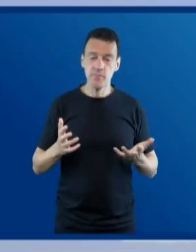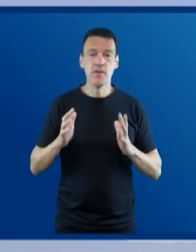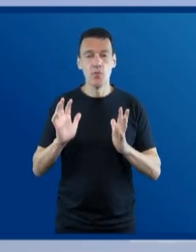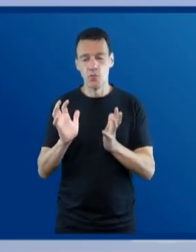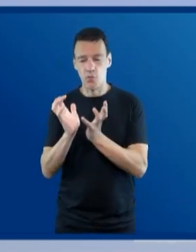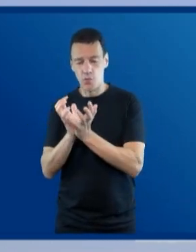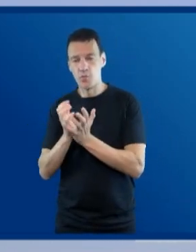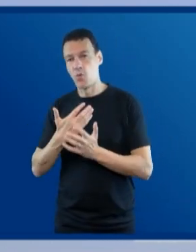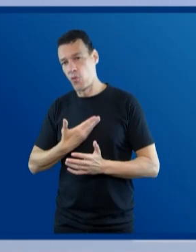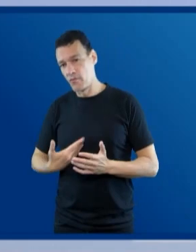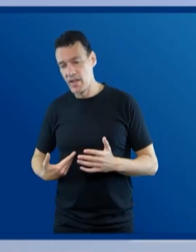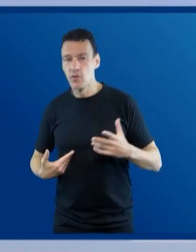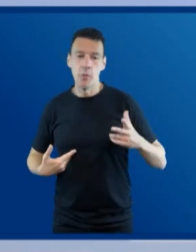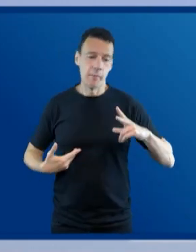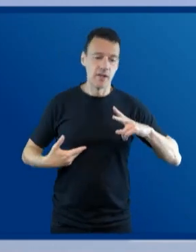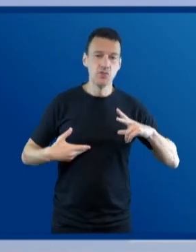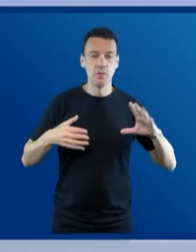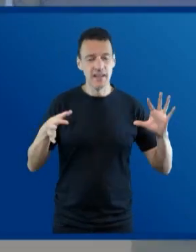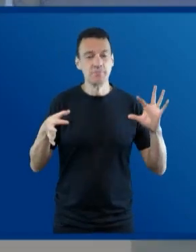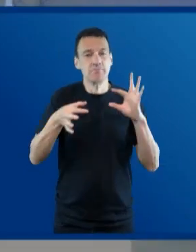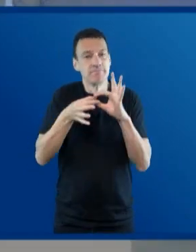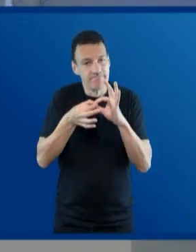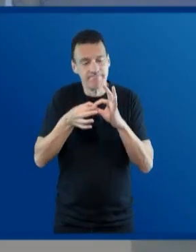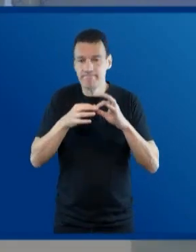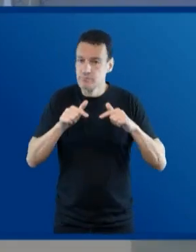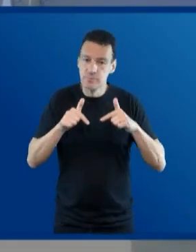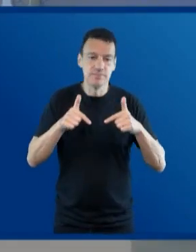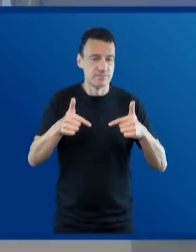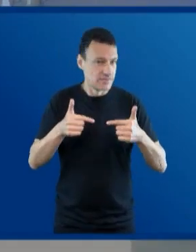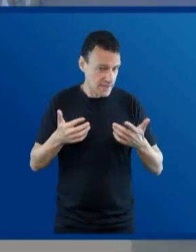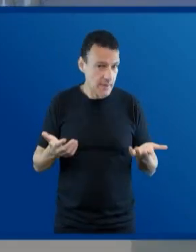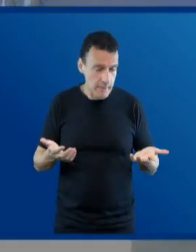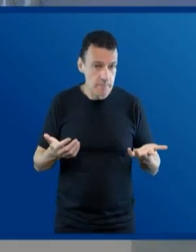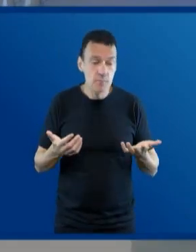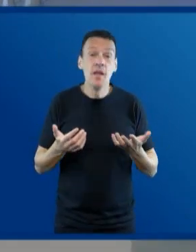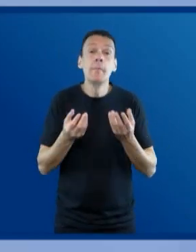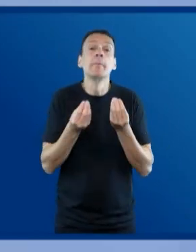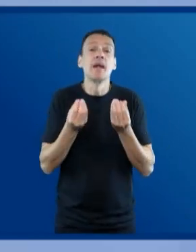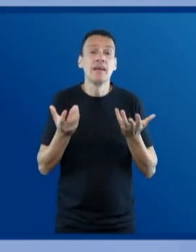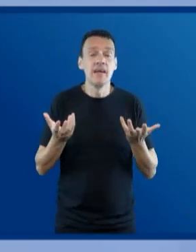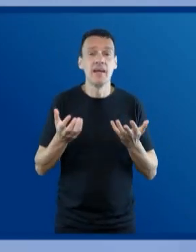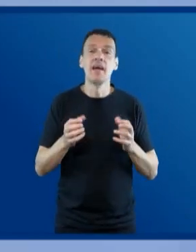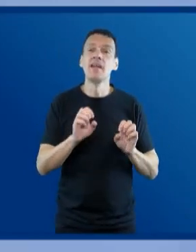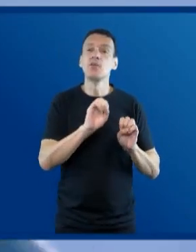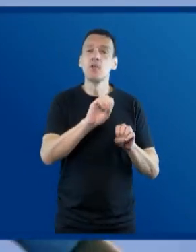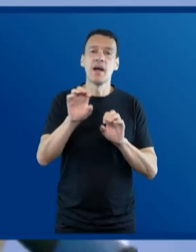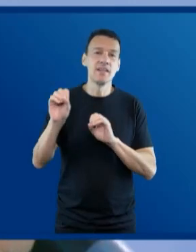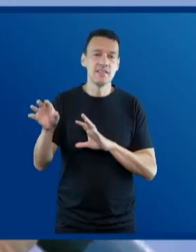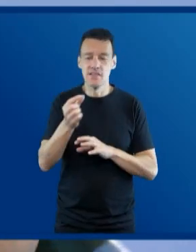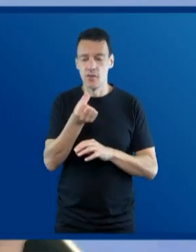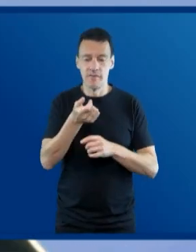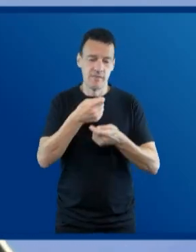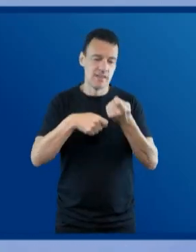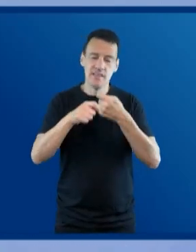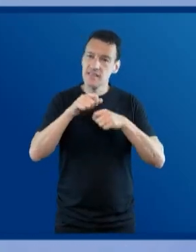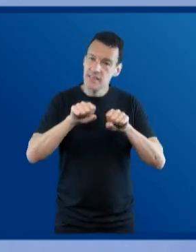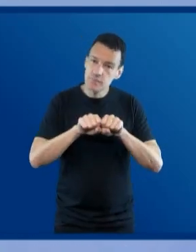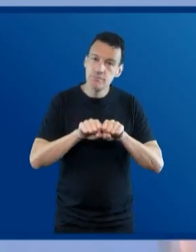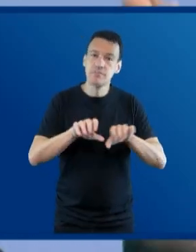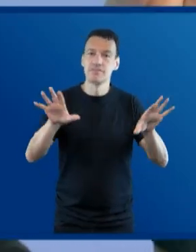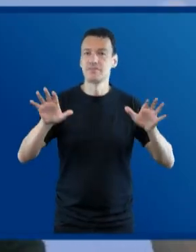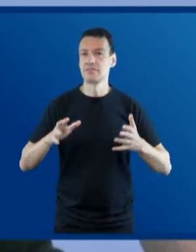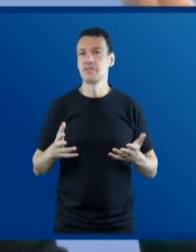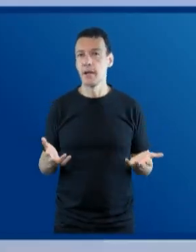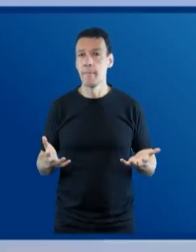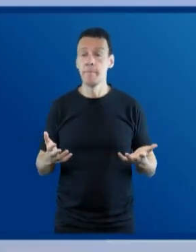unindo em torno de um objetivo comum essa semana, que é difundir educação financeira. E a gente faz essa estratégia